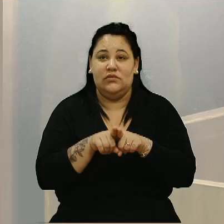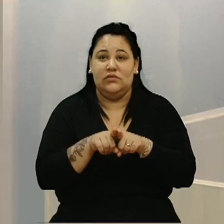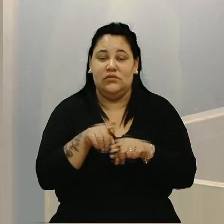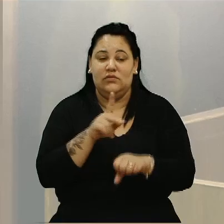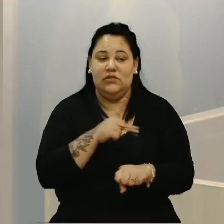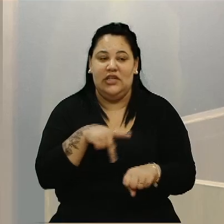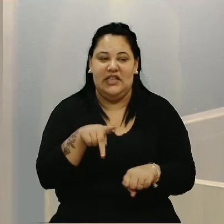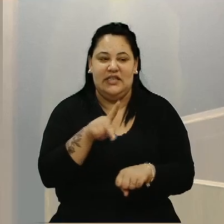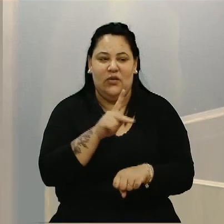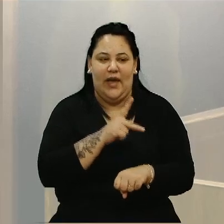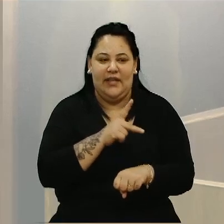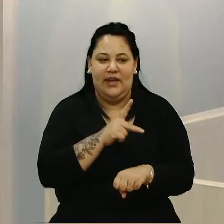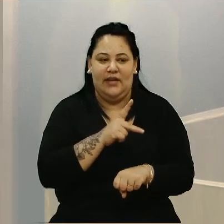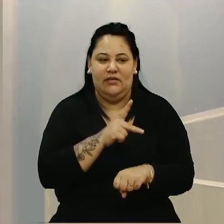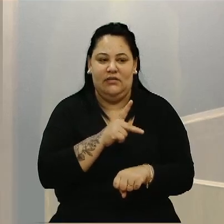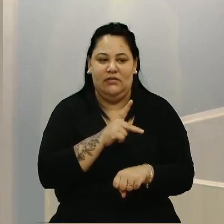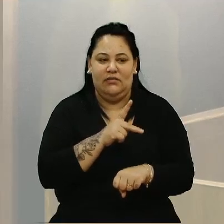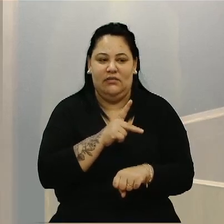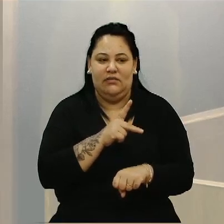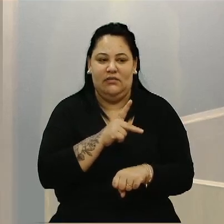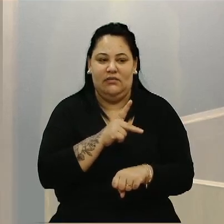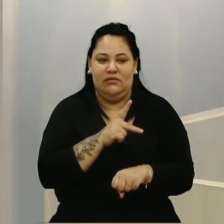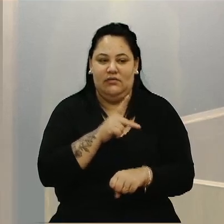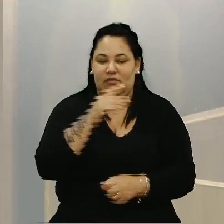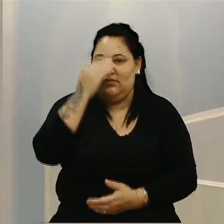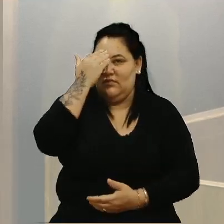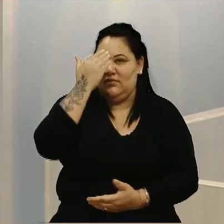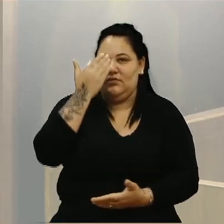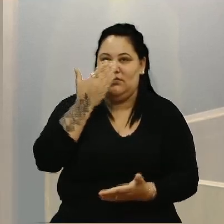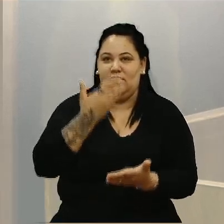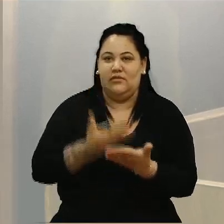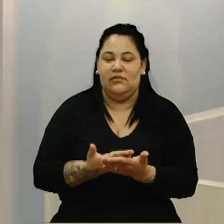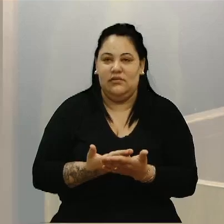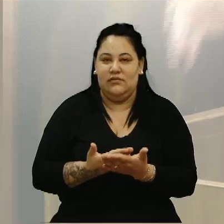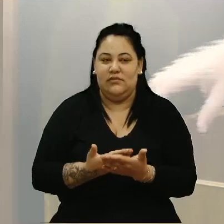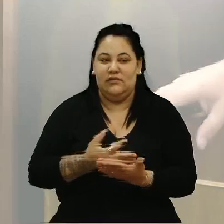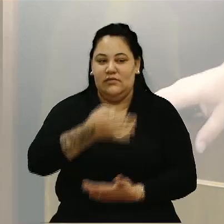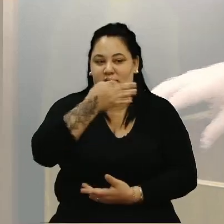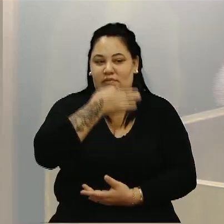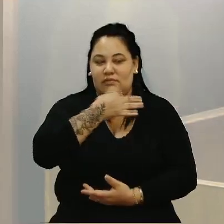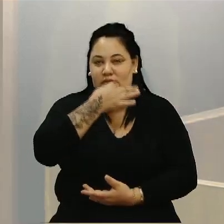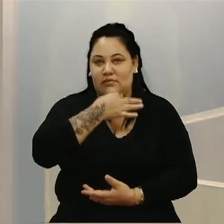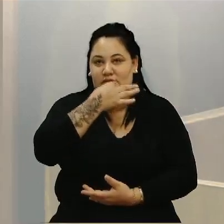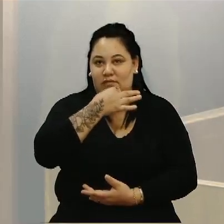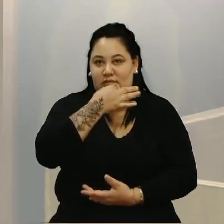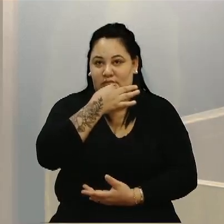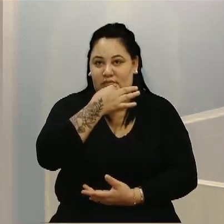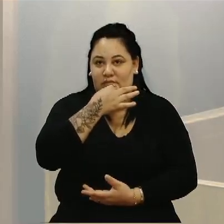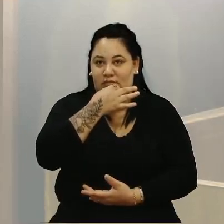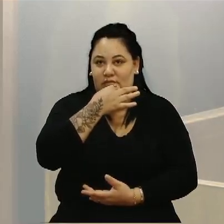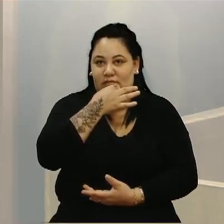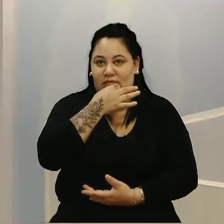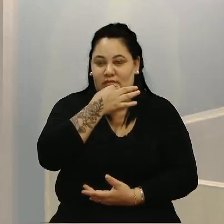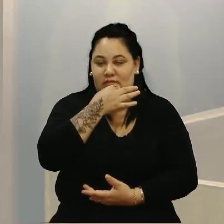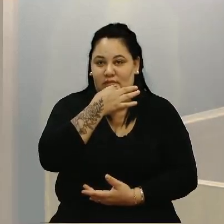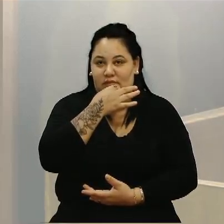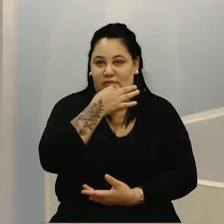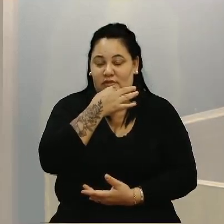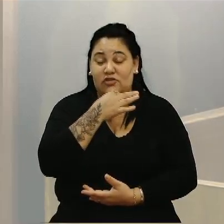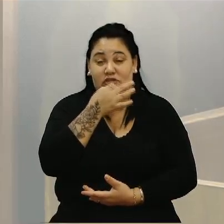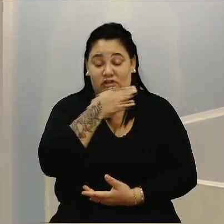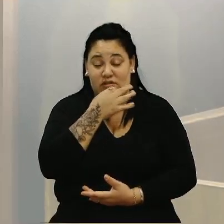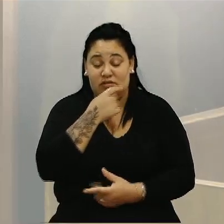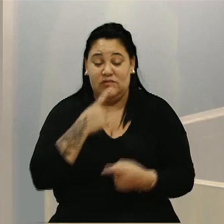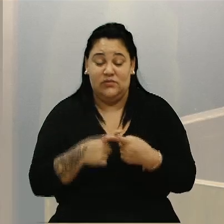país. Quando a gente acredita que Caxias do Sul, ou alguns dizem que nunca elegeu governo de direita em Caxias e por isso que Caxias